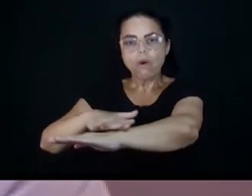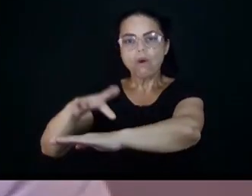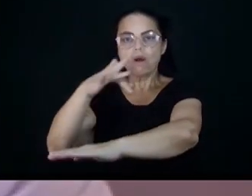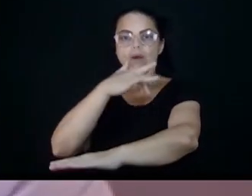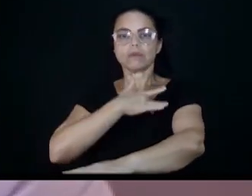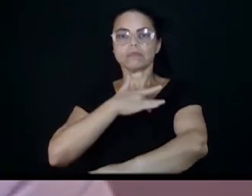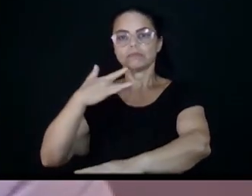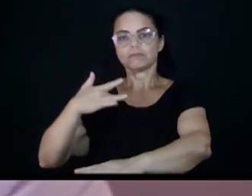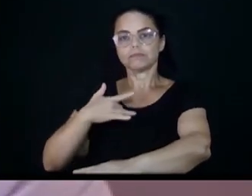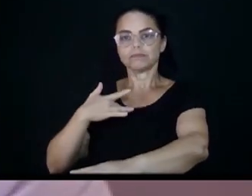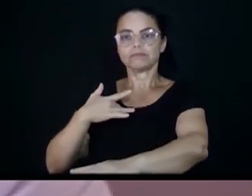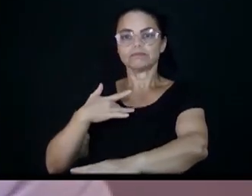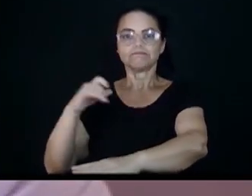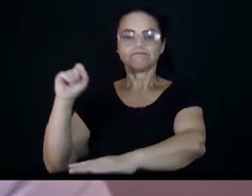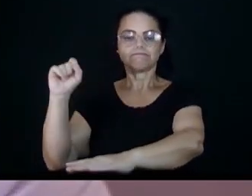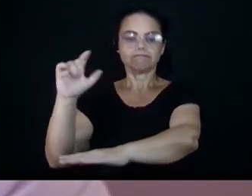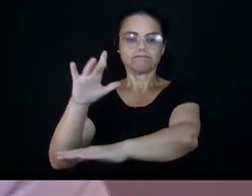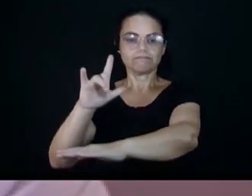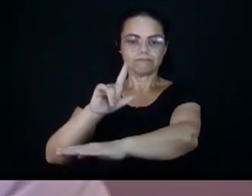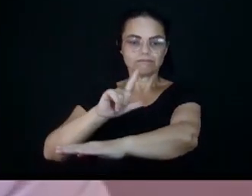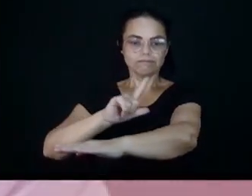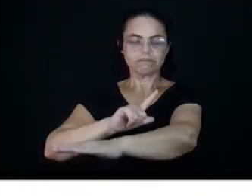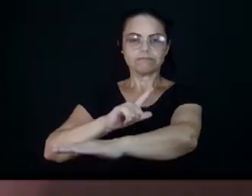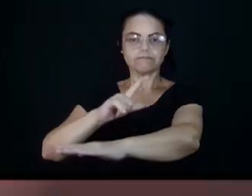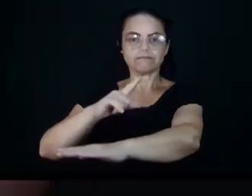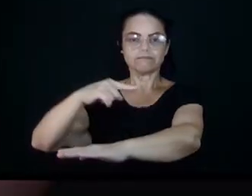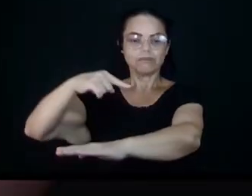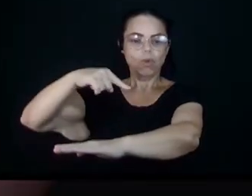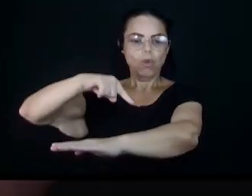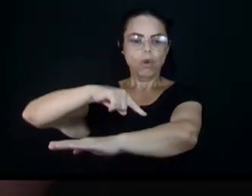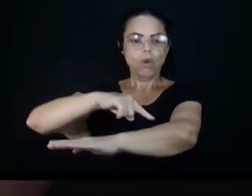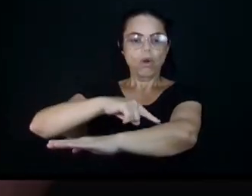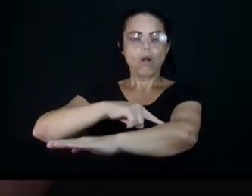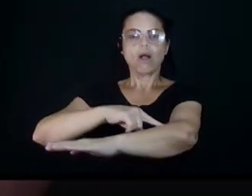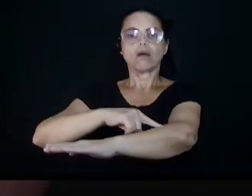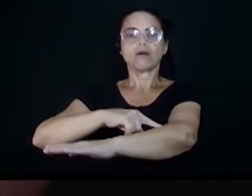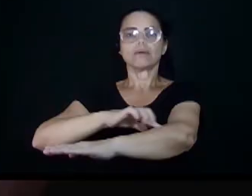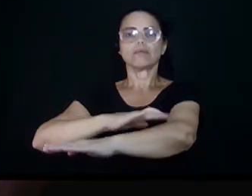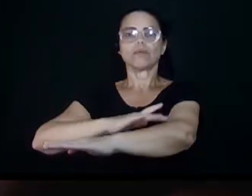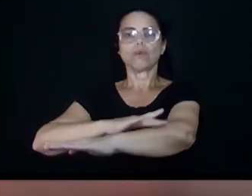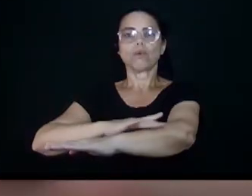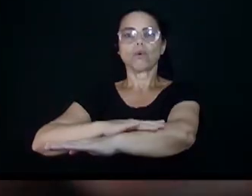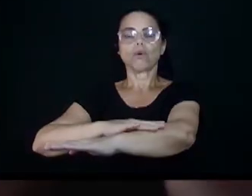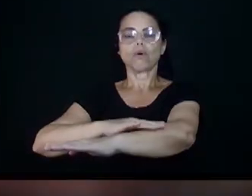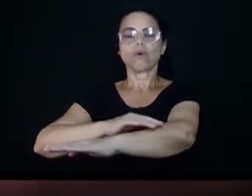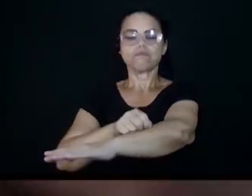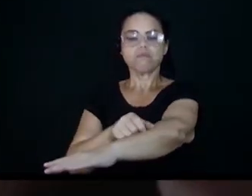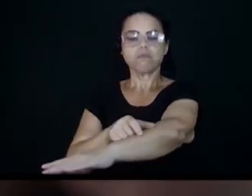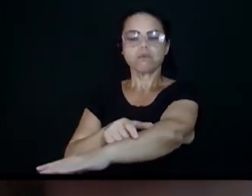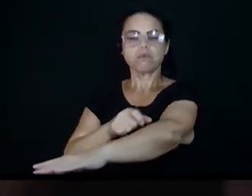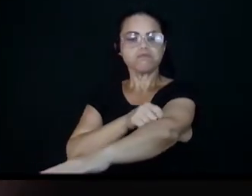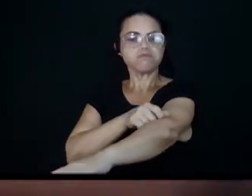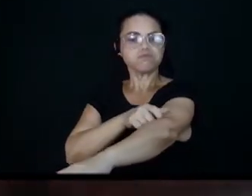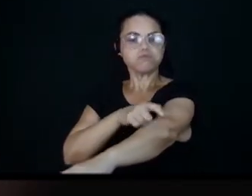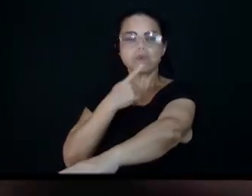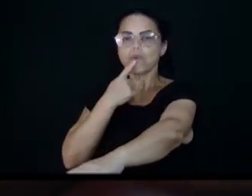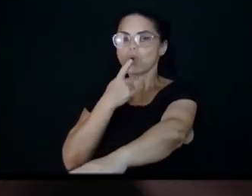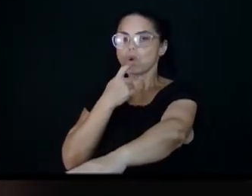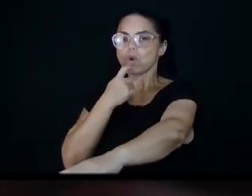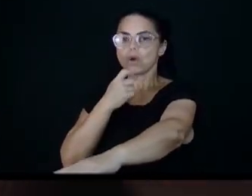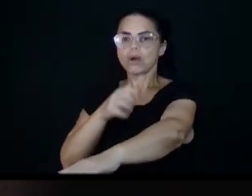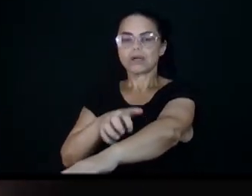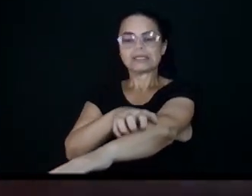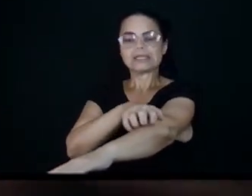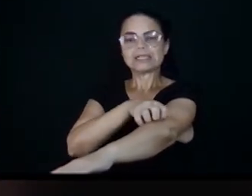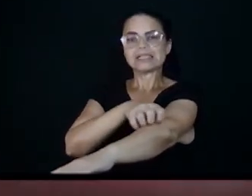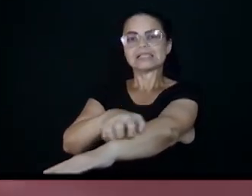essa pele entre em atividade e apareça inúmeras lesões, inúmeras manifestações cutâneas da doença, que muitas